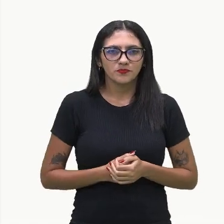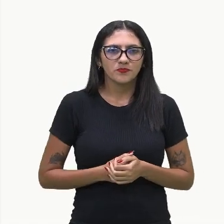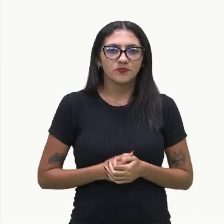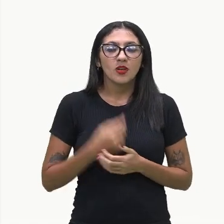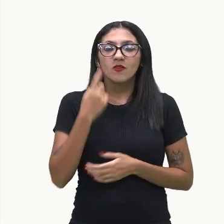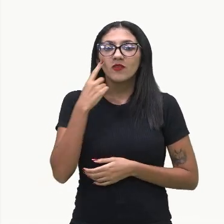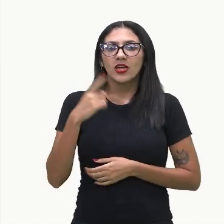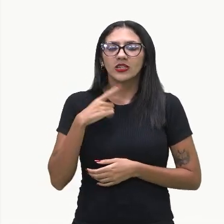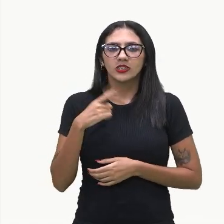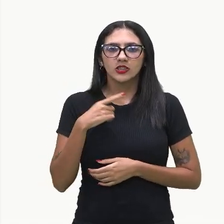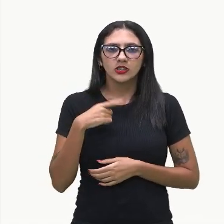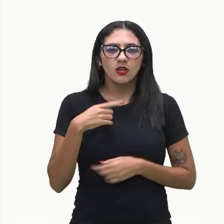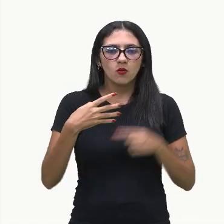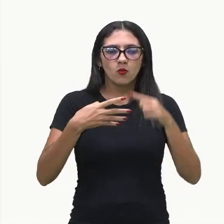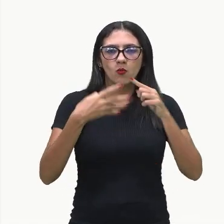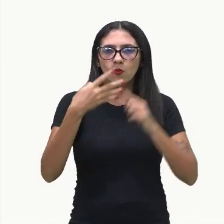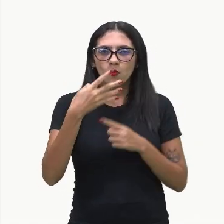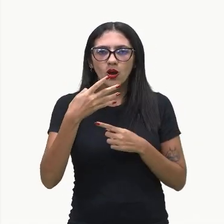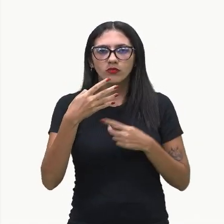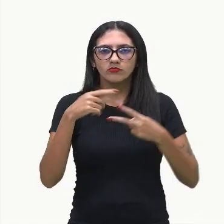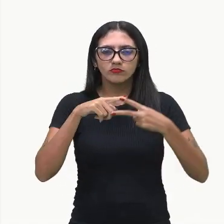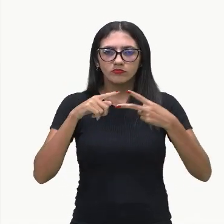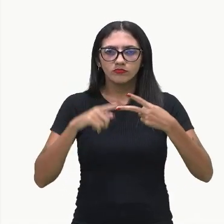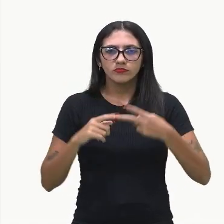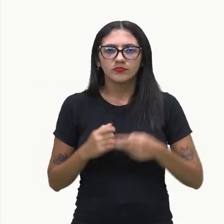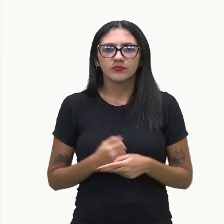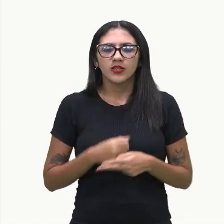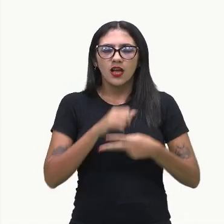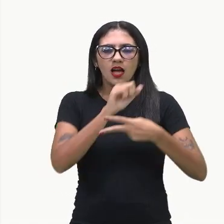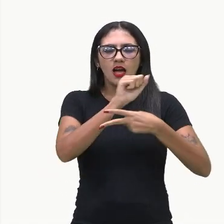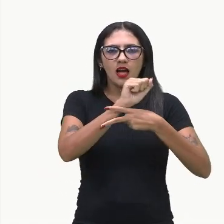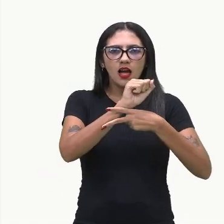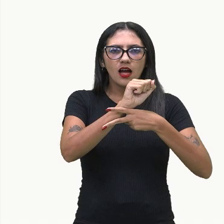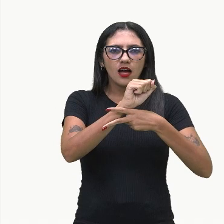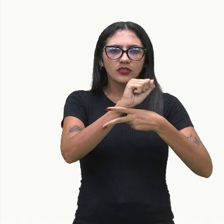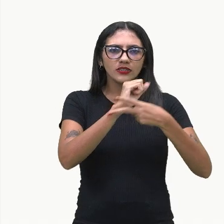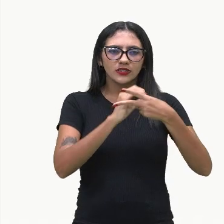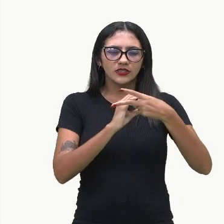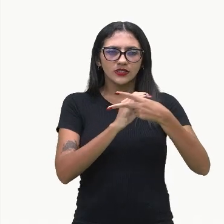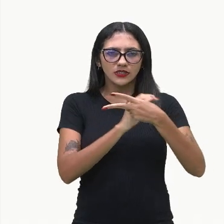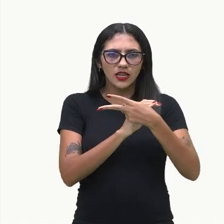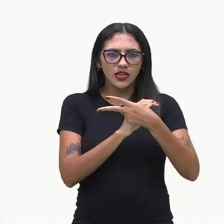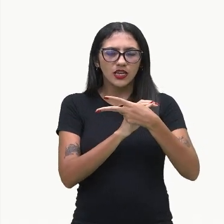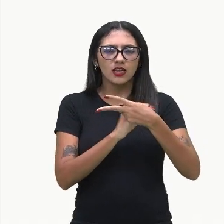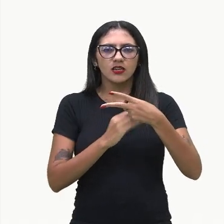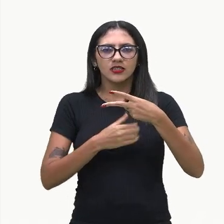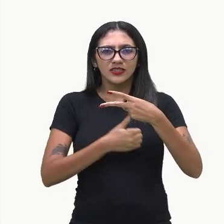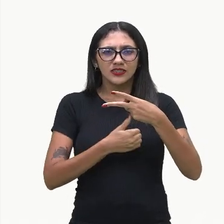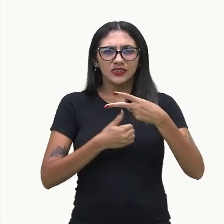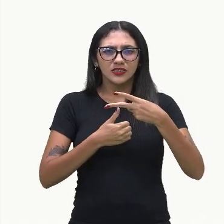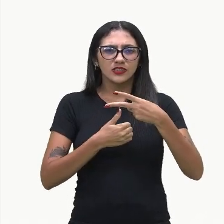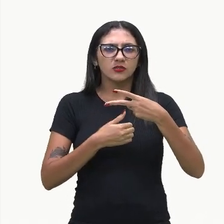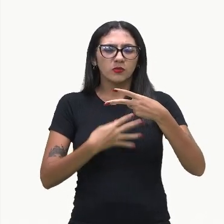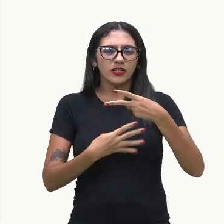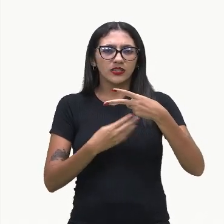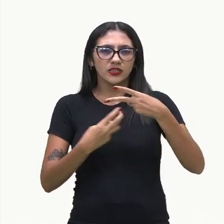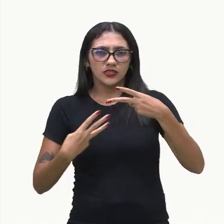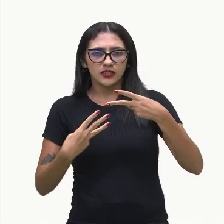ângulos. Ângulo A, ângulo C, o ângulo de 143 graus e o ângulo